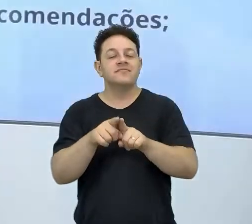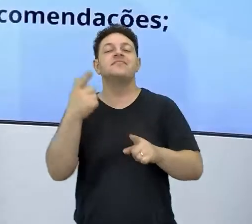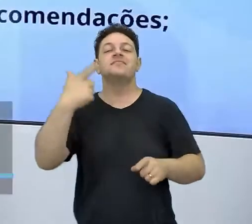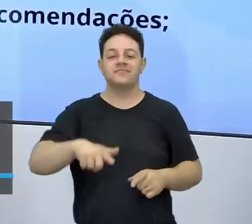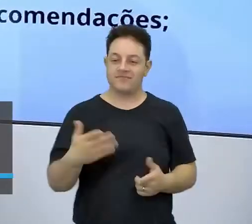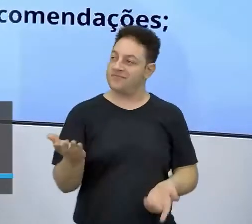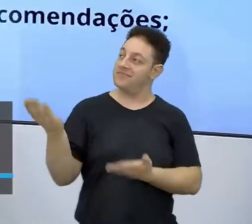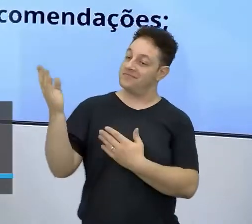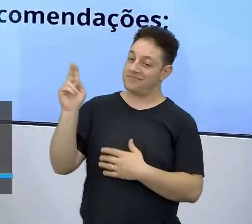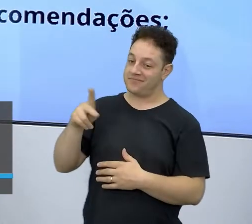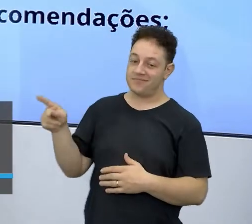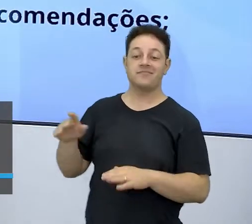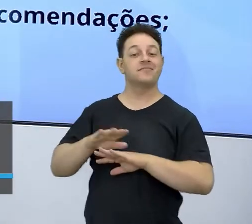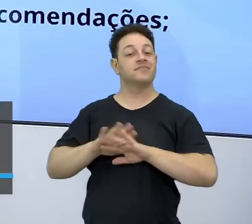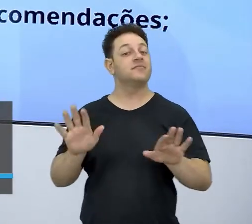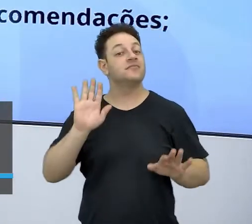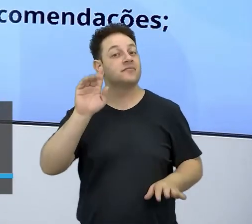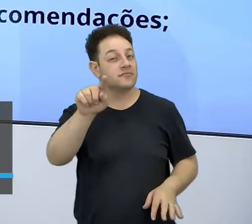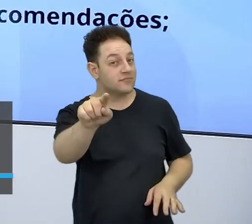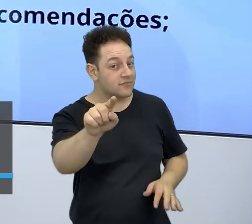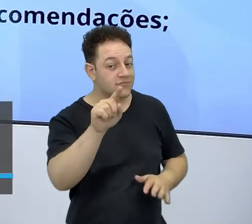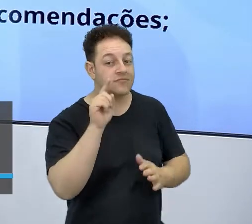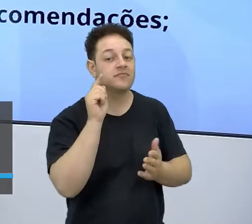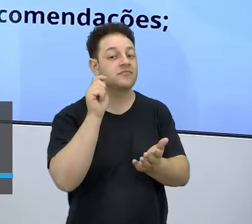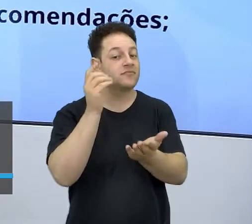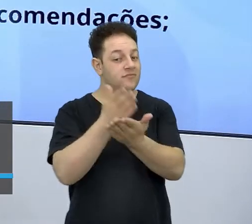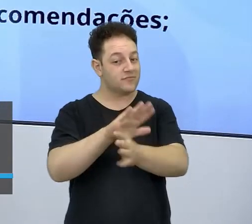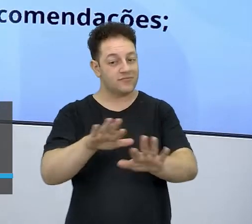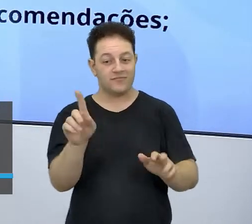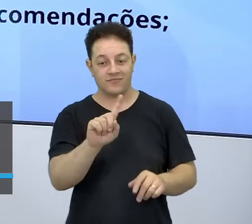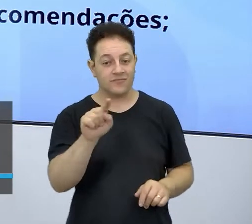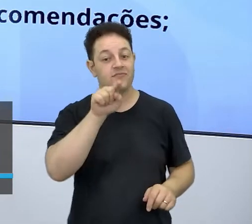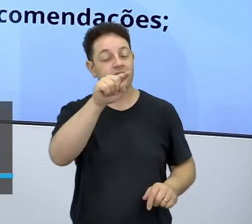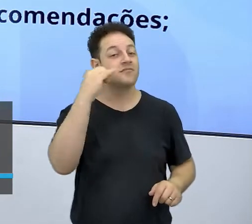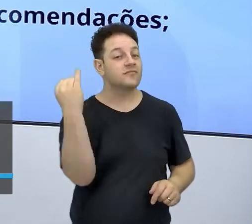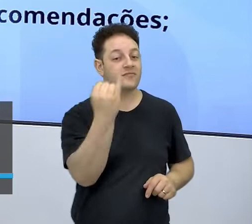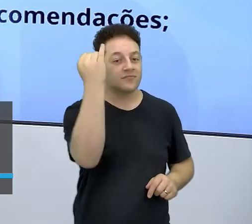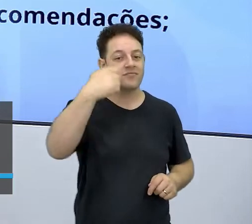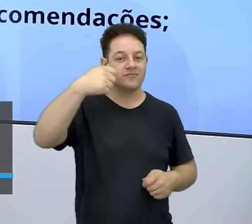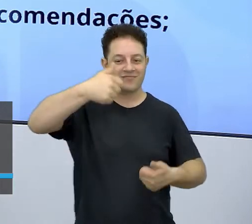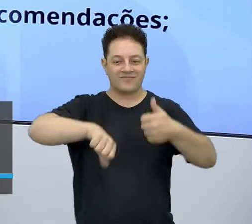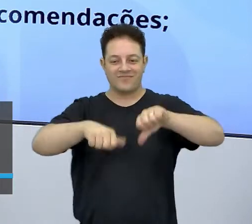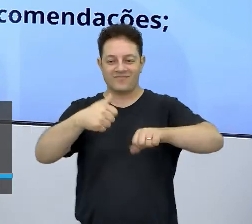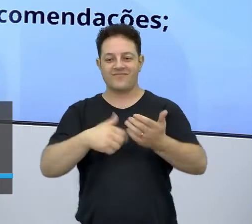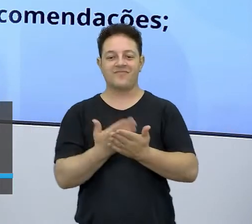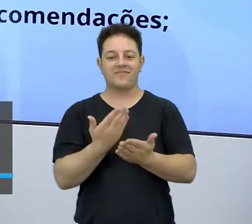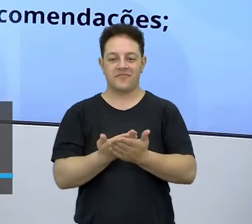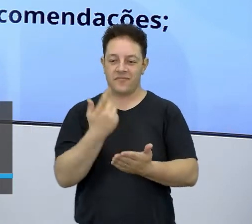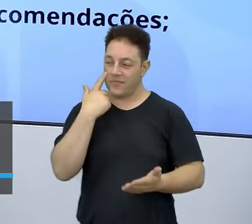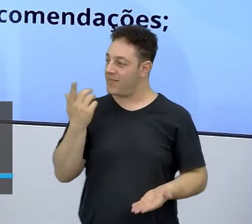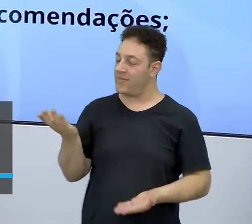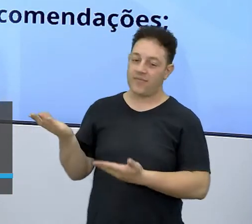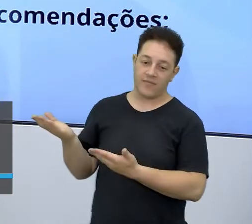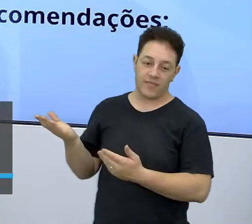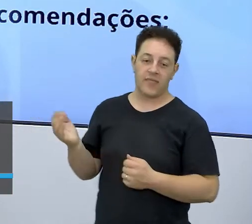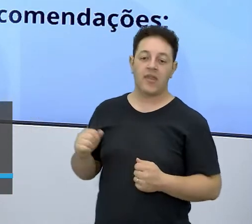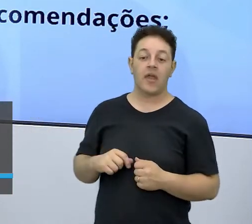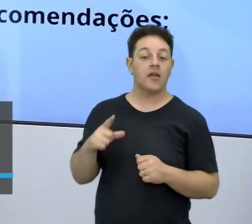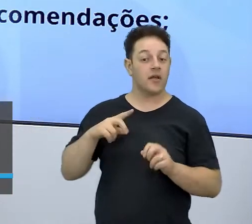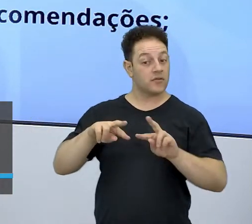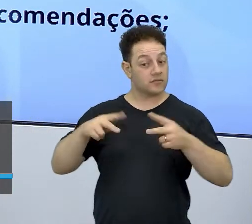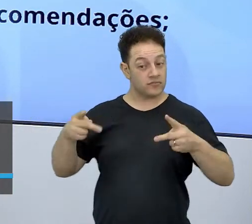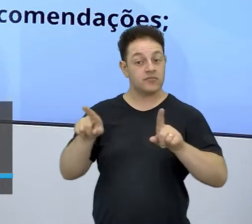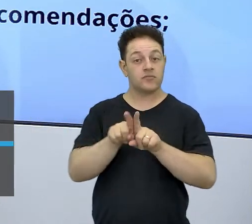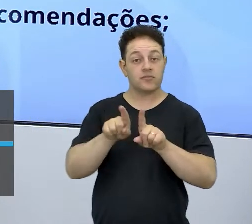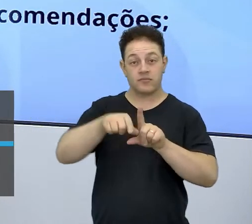mim, agora acabou, mas não acabou para você. É também importante que você faça a avaliação da nossa aula, vai aparecer para você aqui o link, o QR